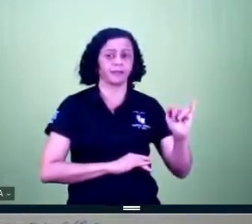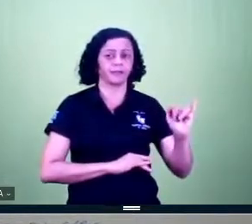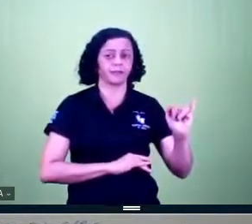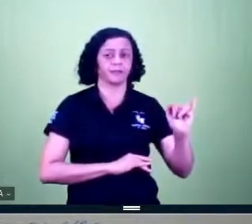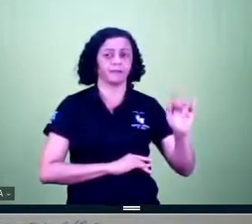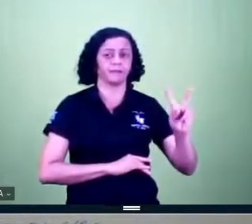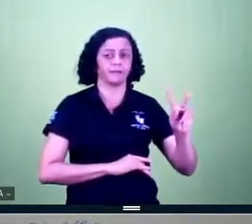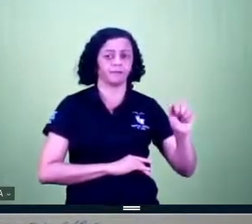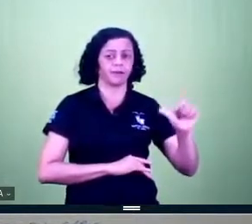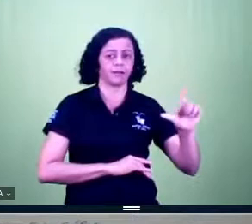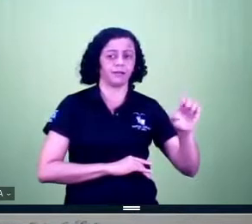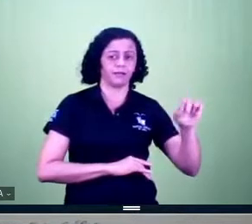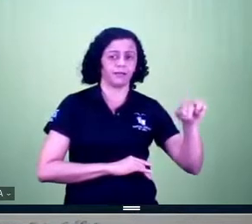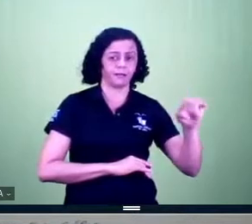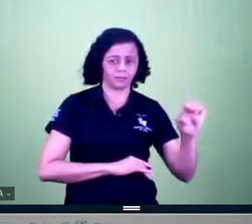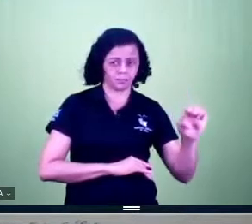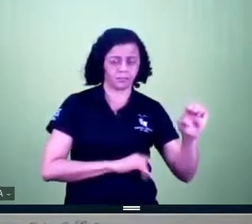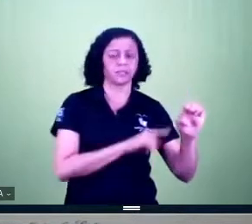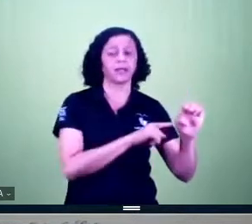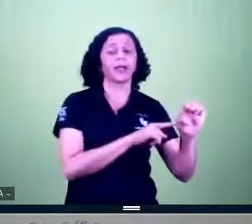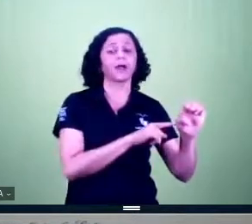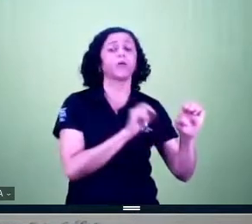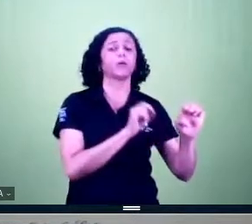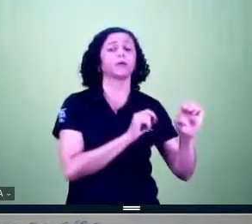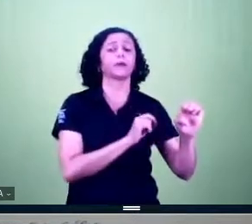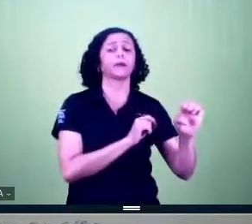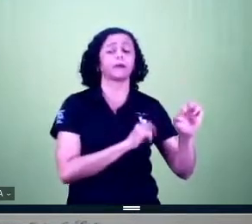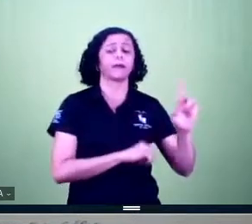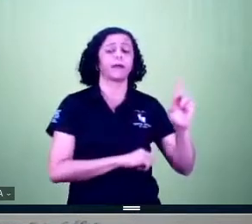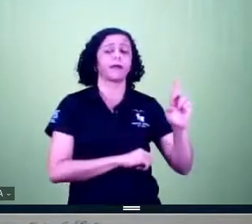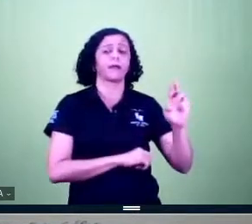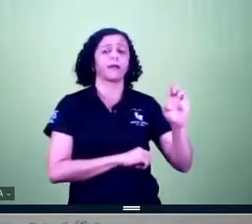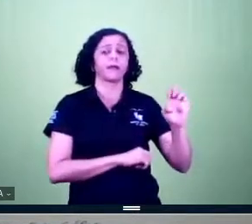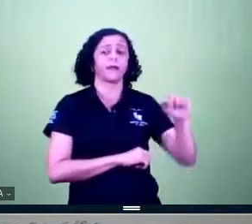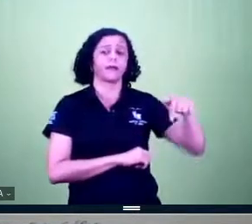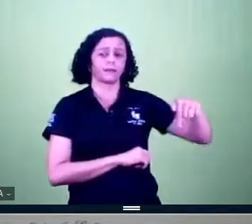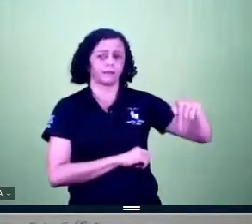REC? É a minha resistência